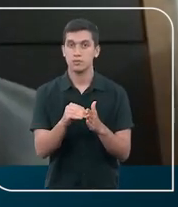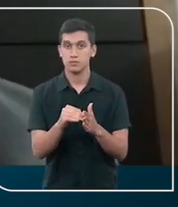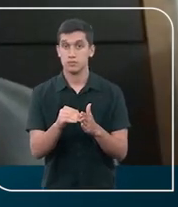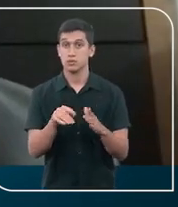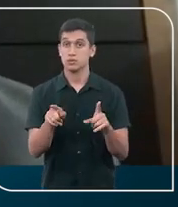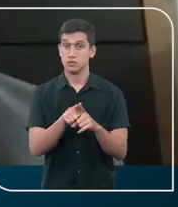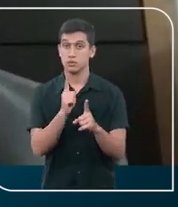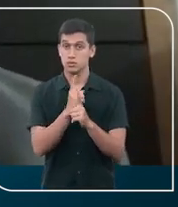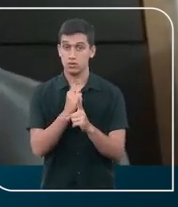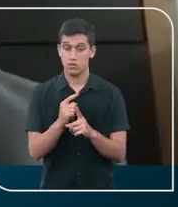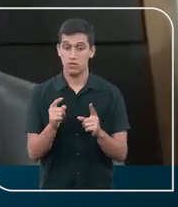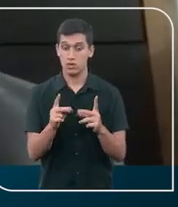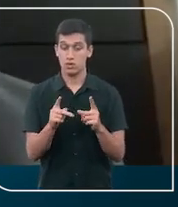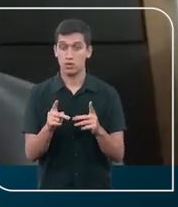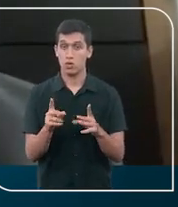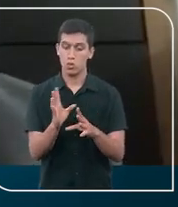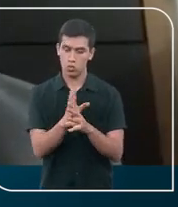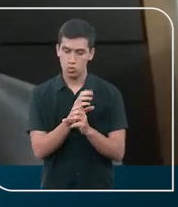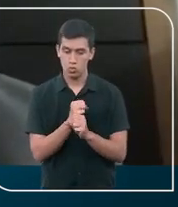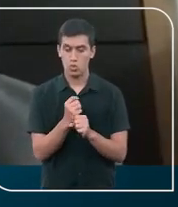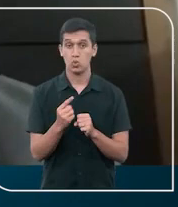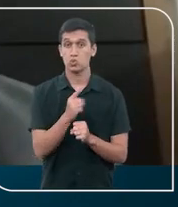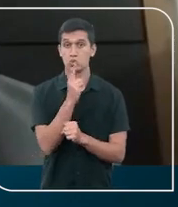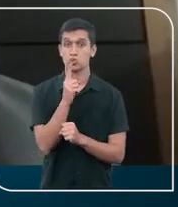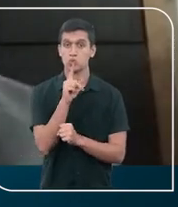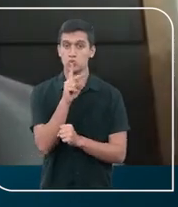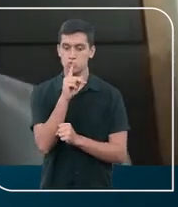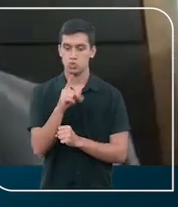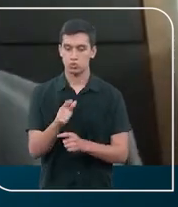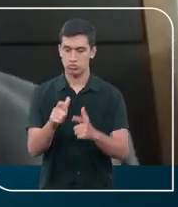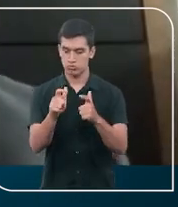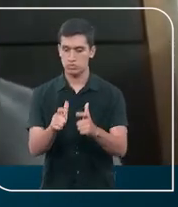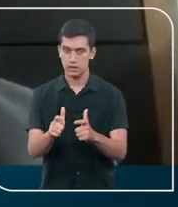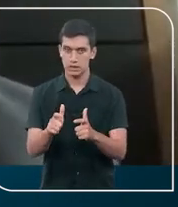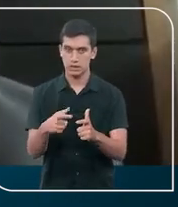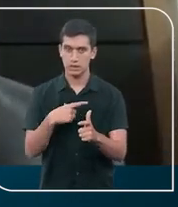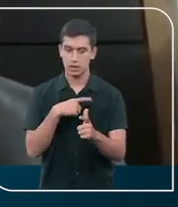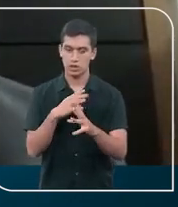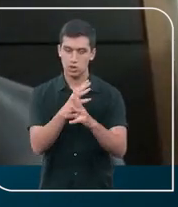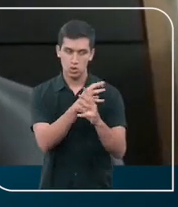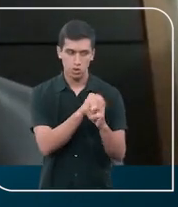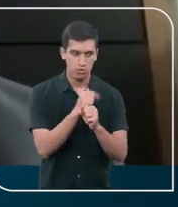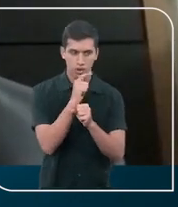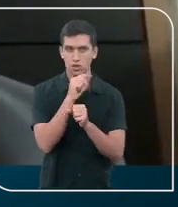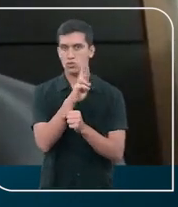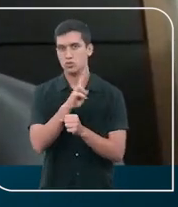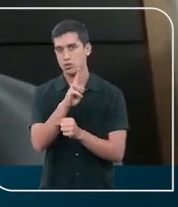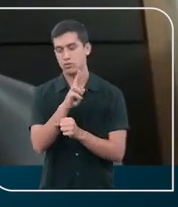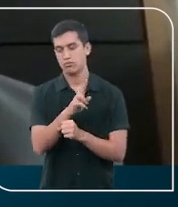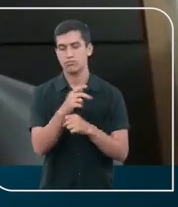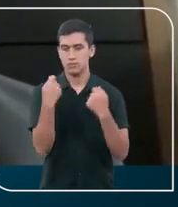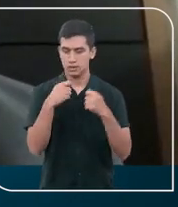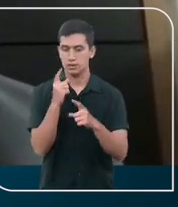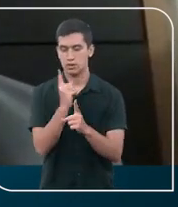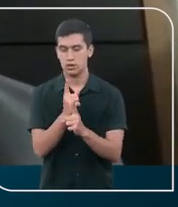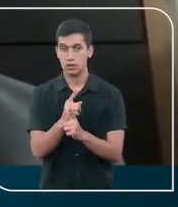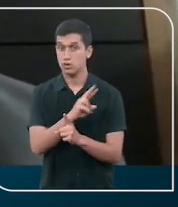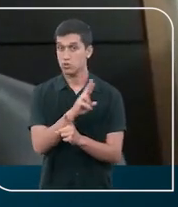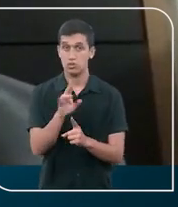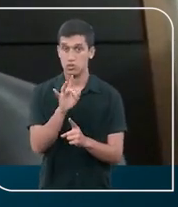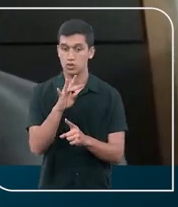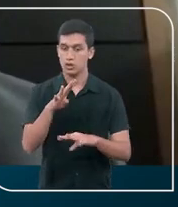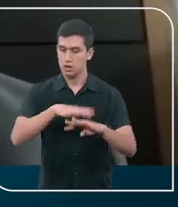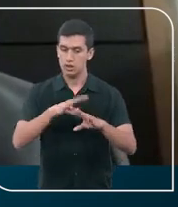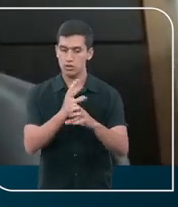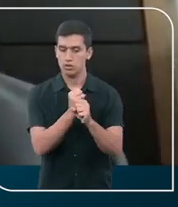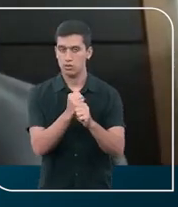por um único hidrômetro, deve se dar pelo consumo real aferido, né? E não por esse cálculo aí com base nas